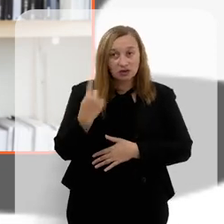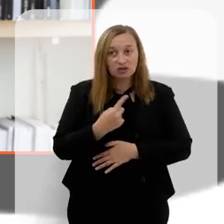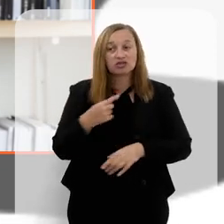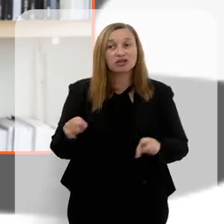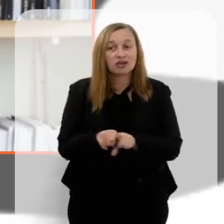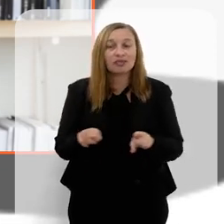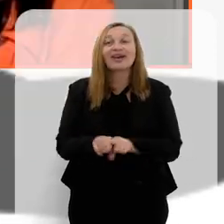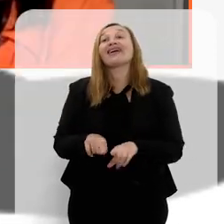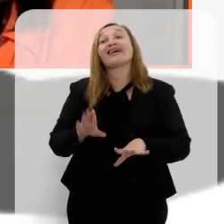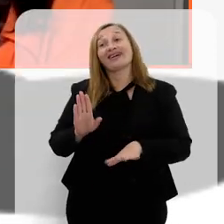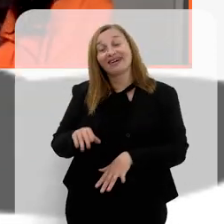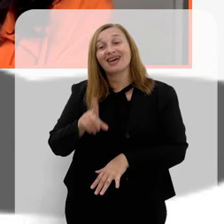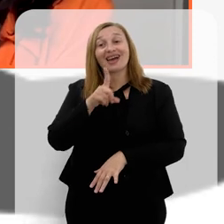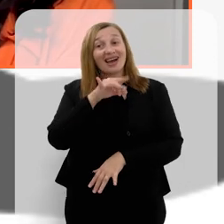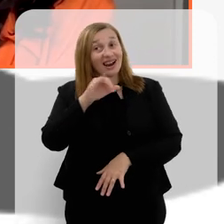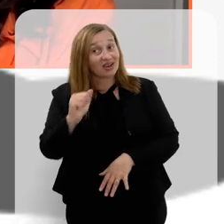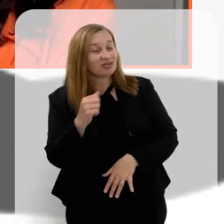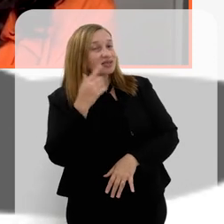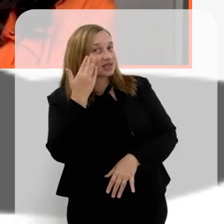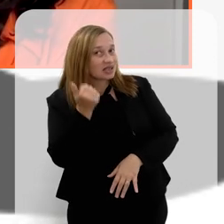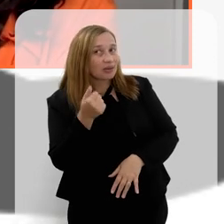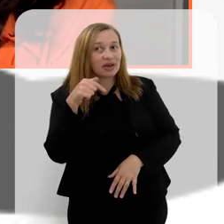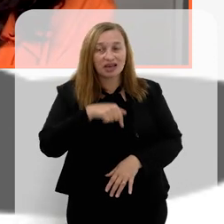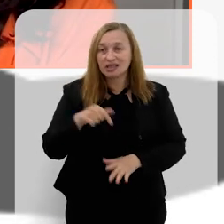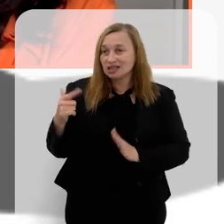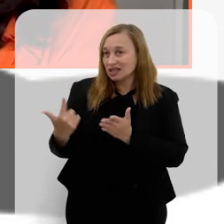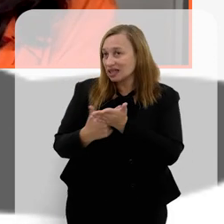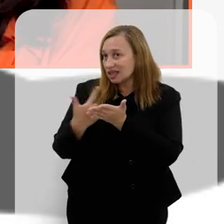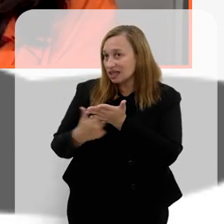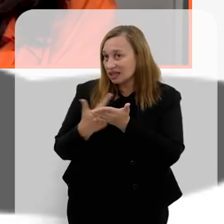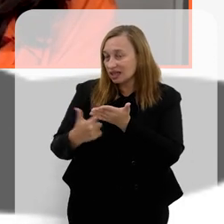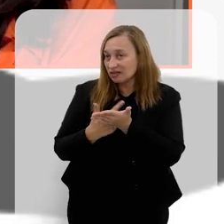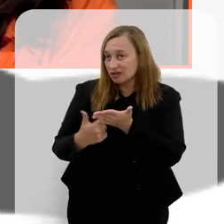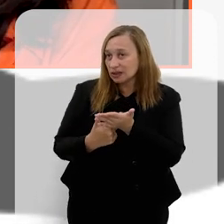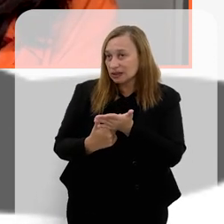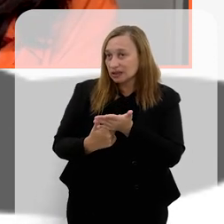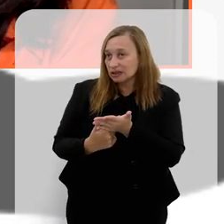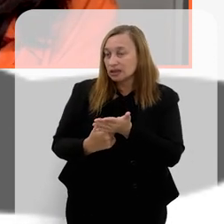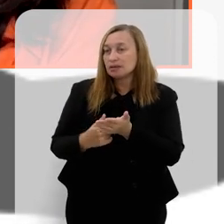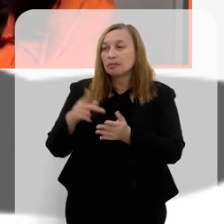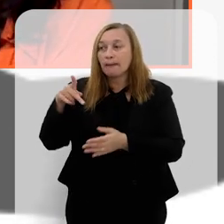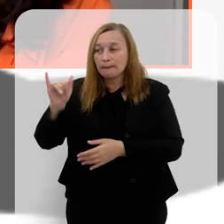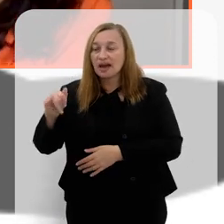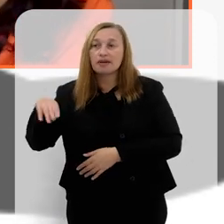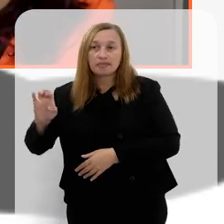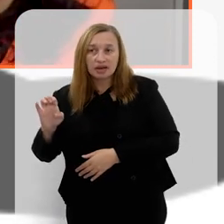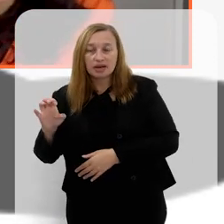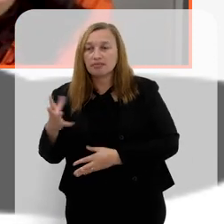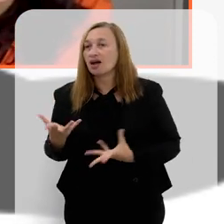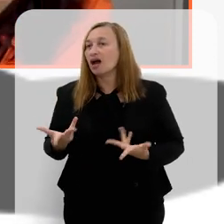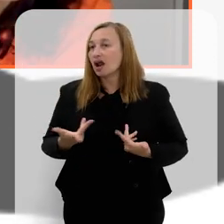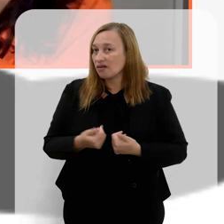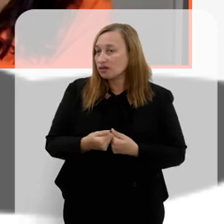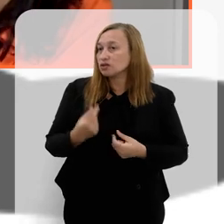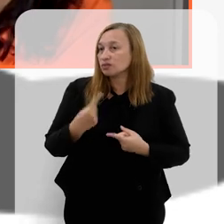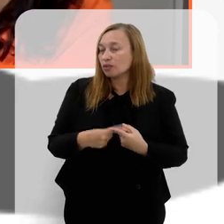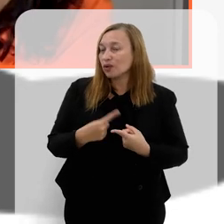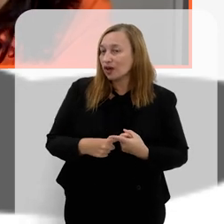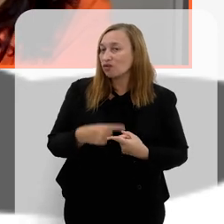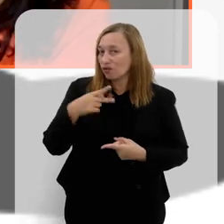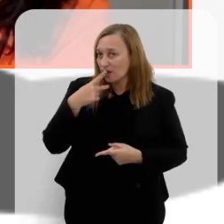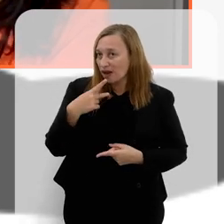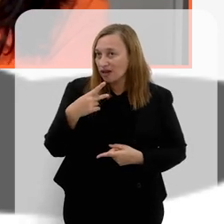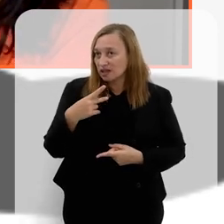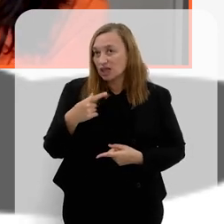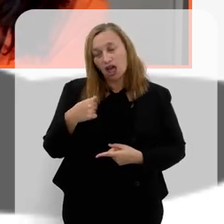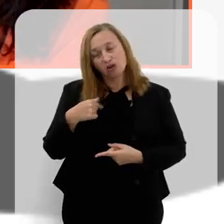nós também. Pois é, Cláudia, e sabe que esse livro, inclusive para pai e mãe, ele é maravilhoso,